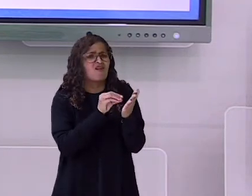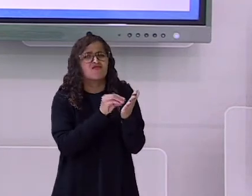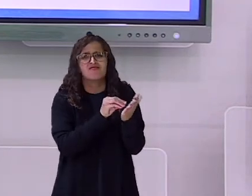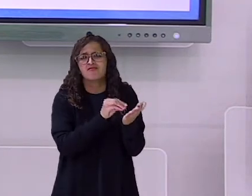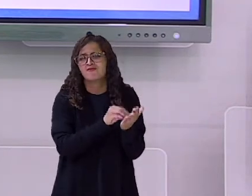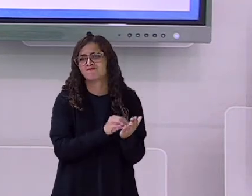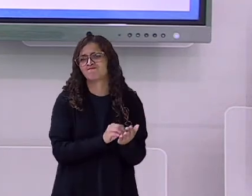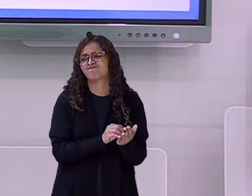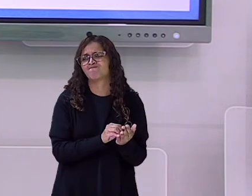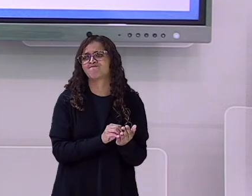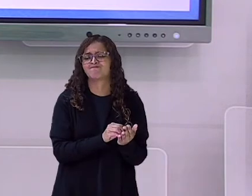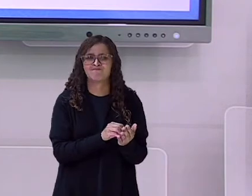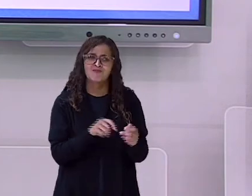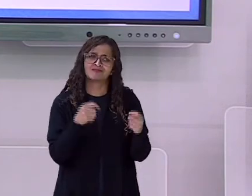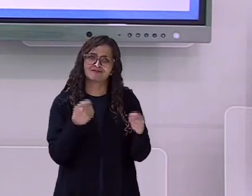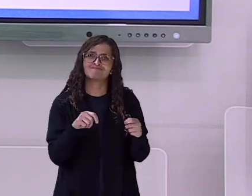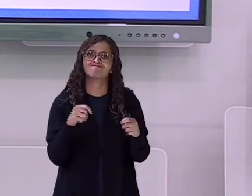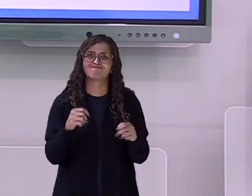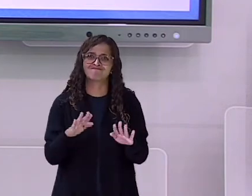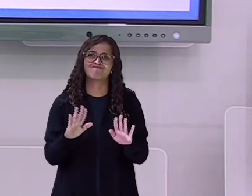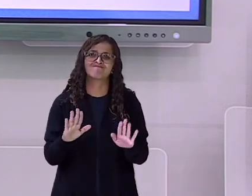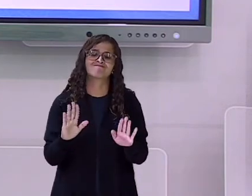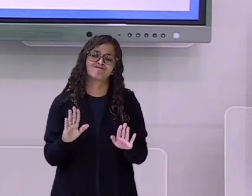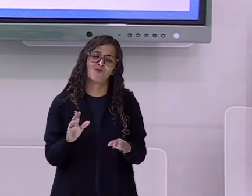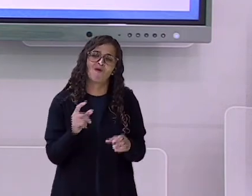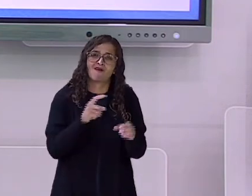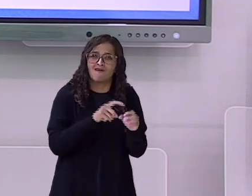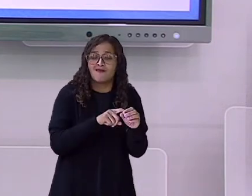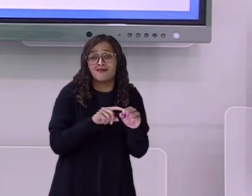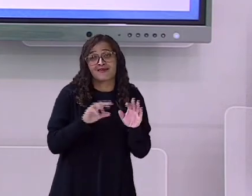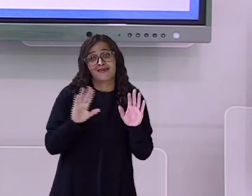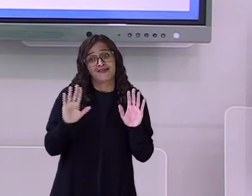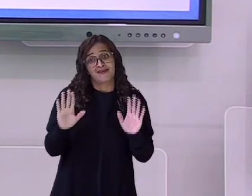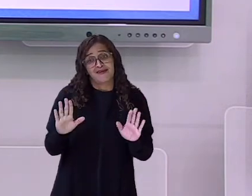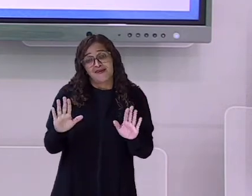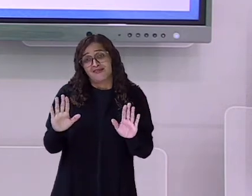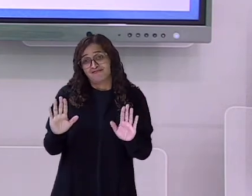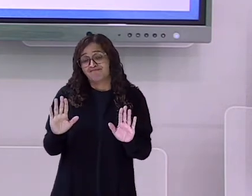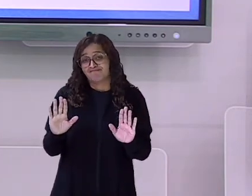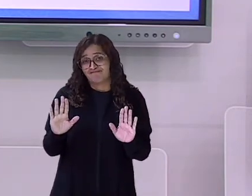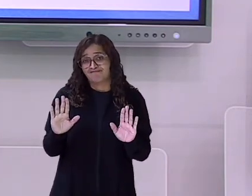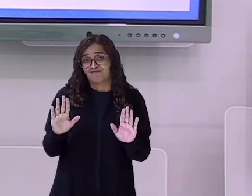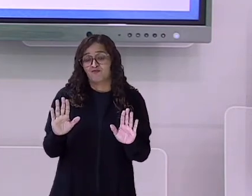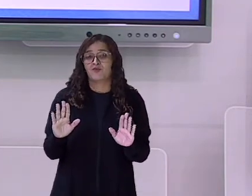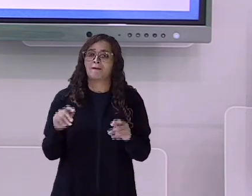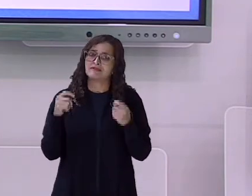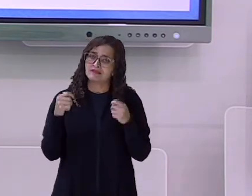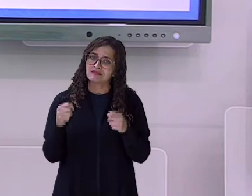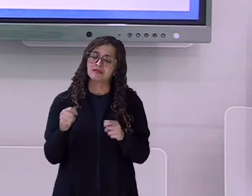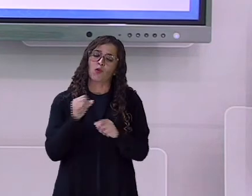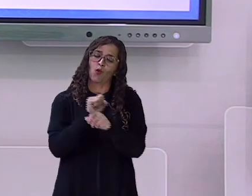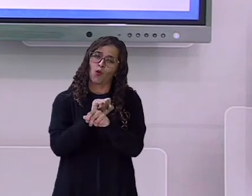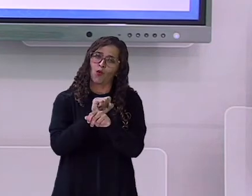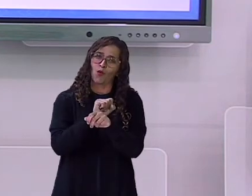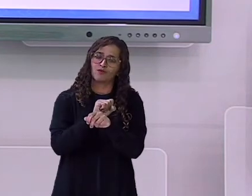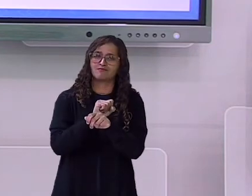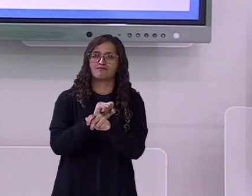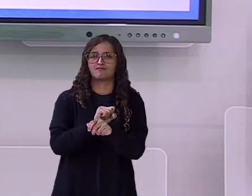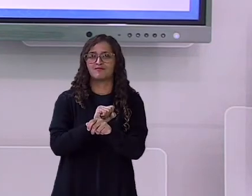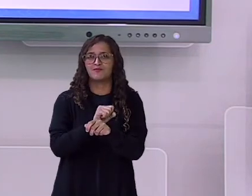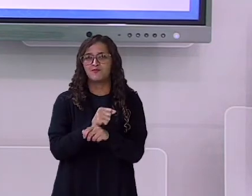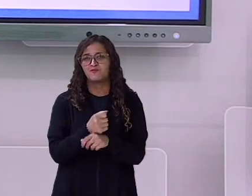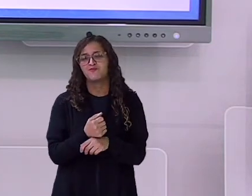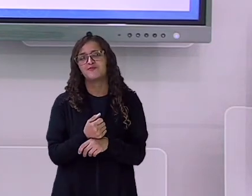na escola e aqui na TV Educação. Mas para poder matar um pouco da saudade, um pouco desse, né, vamos falar assim,